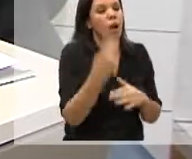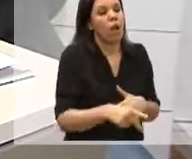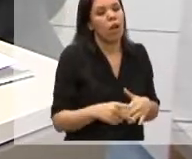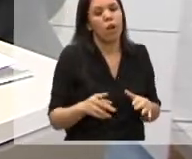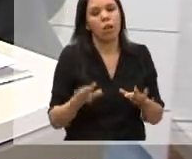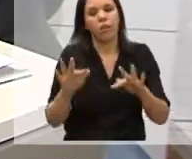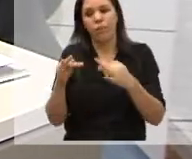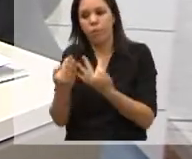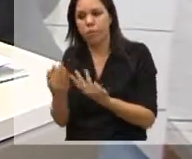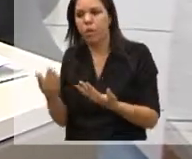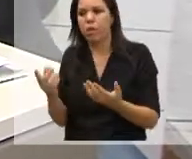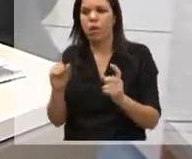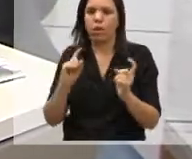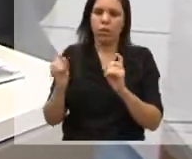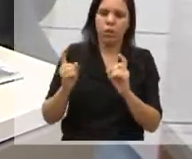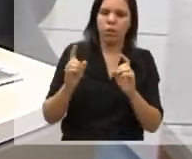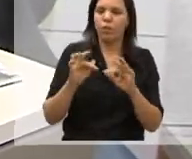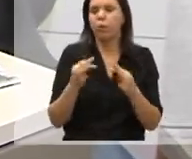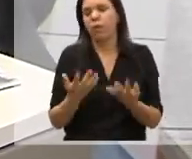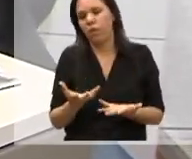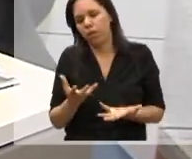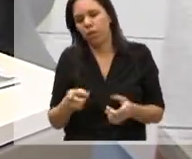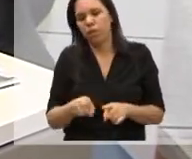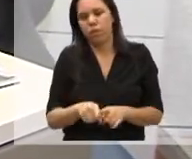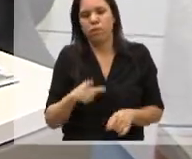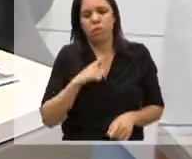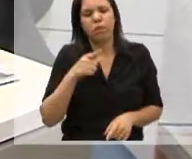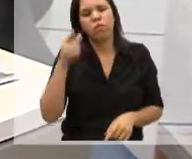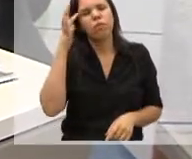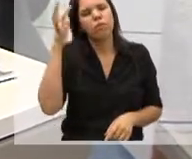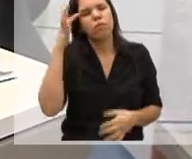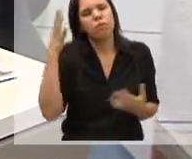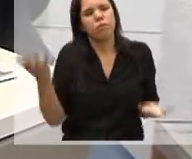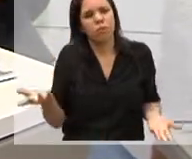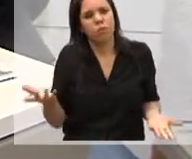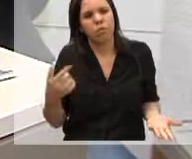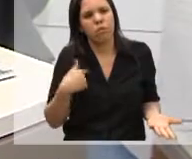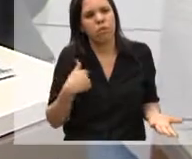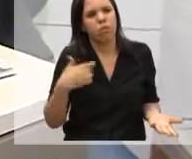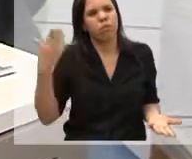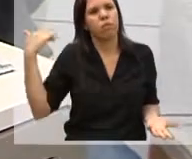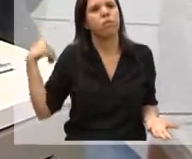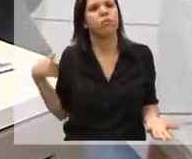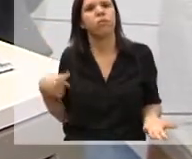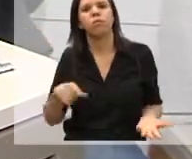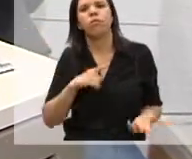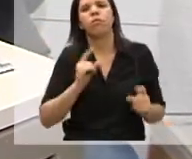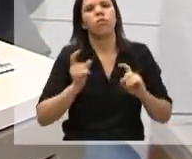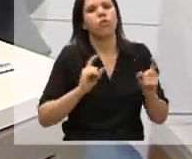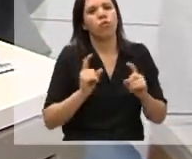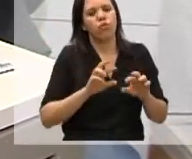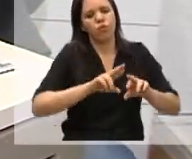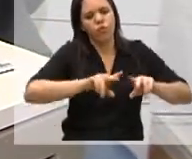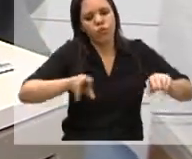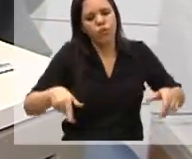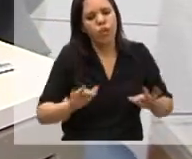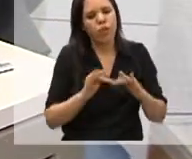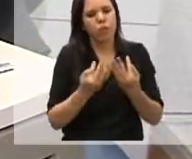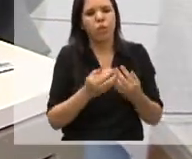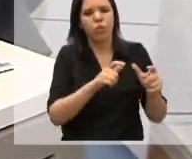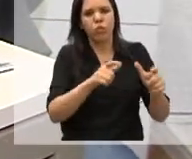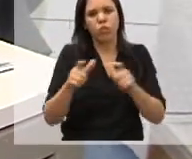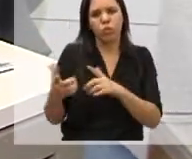o seu lar, para reunir com a família e tal. Então você fica imaginando, eu me reunia com várias famílias desses locais e elas se